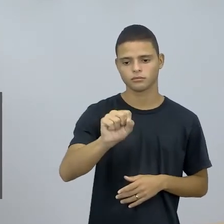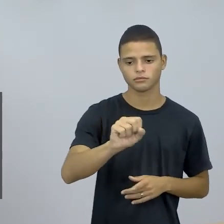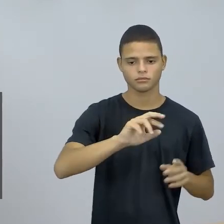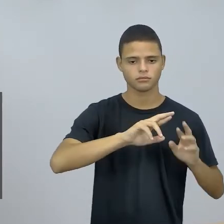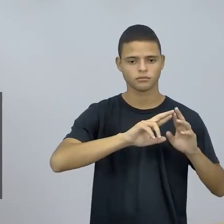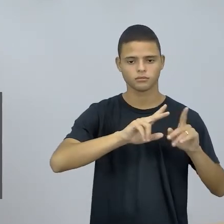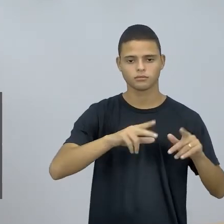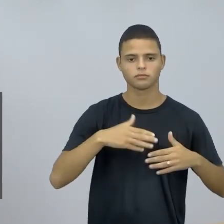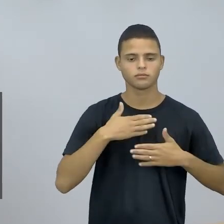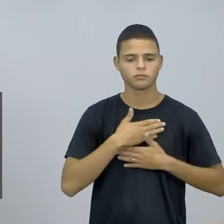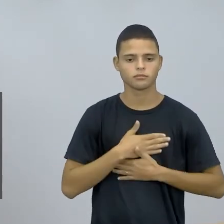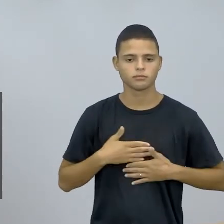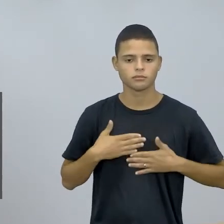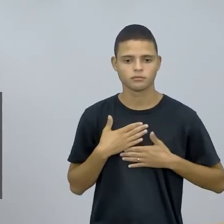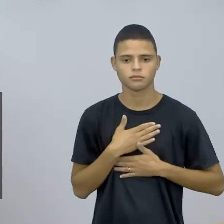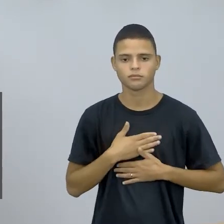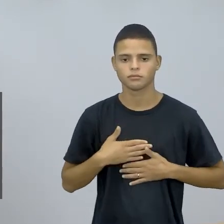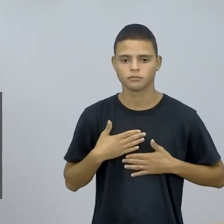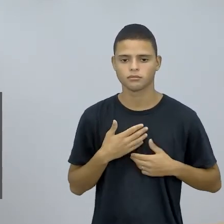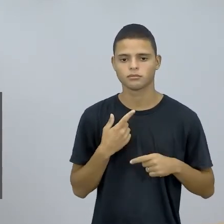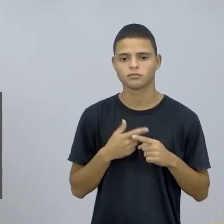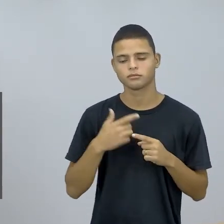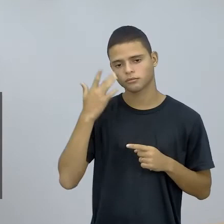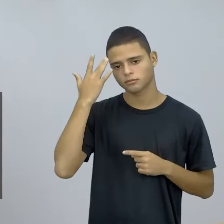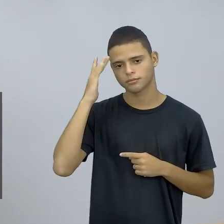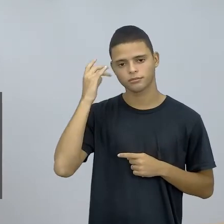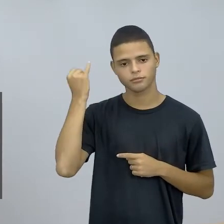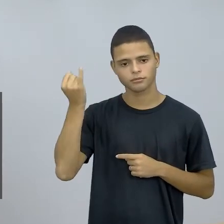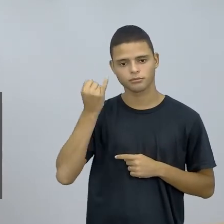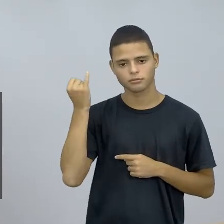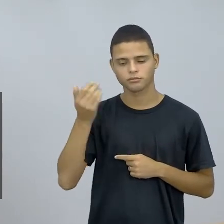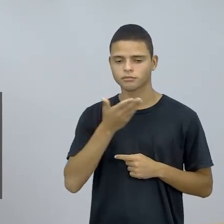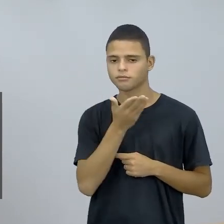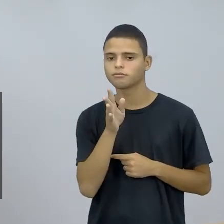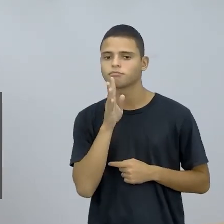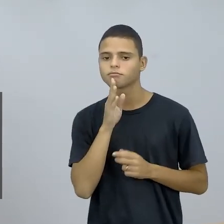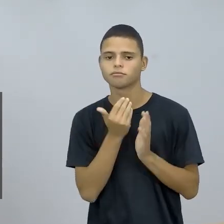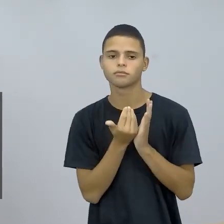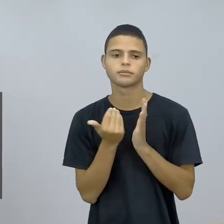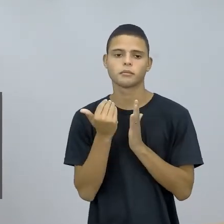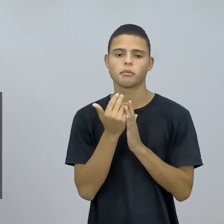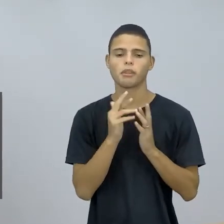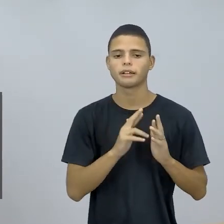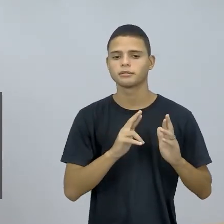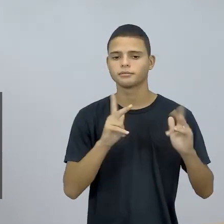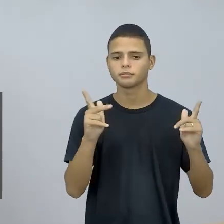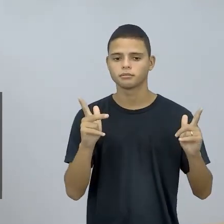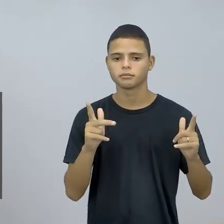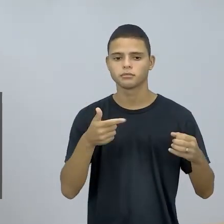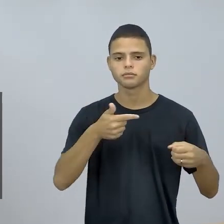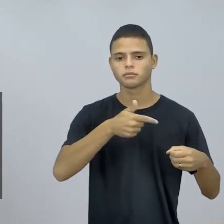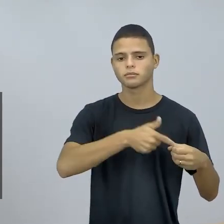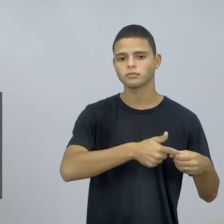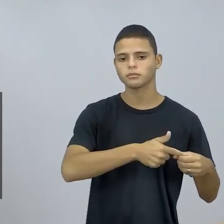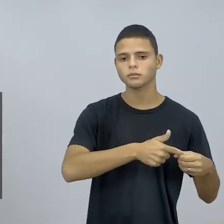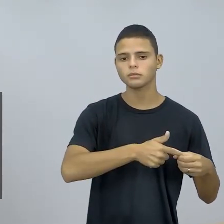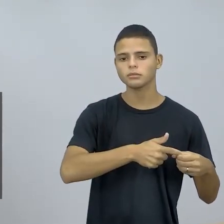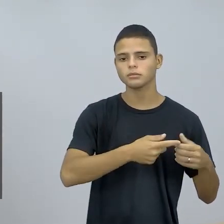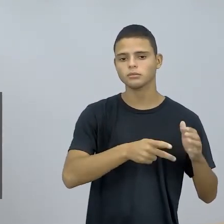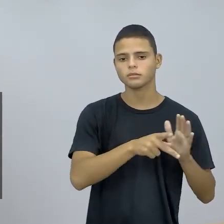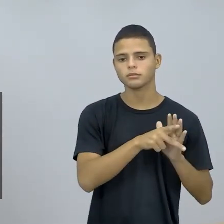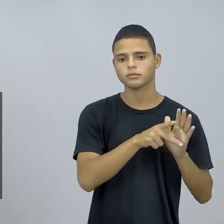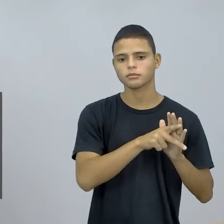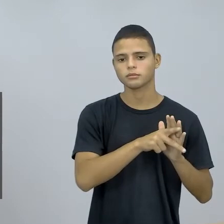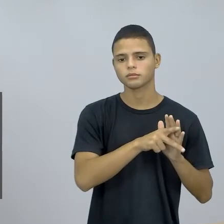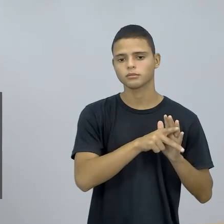é um lugar que eu gosto muito e que eu acho importante que as pessoas conheçam mais. É diferente. Posto de gasolina é na água, né?